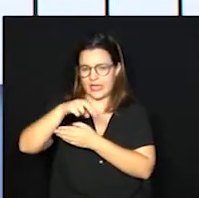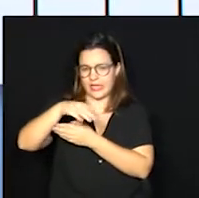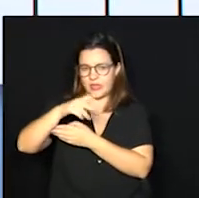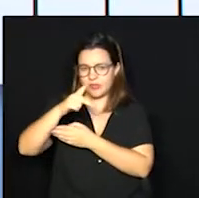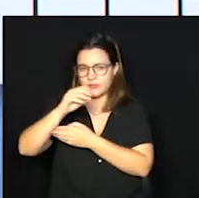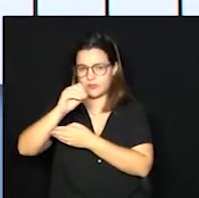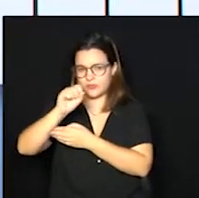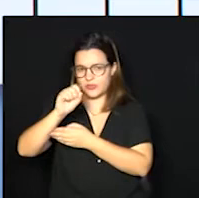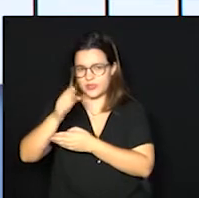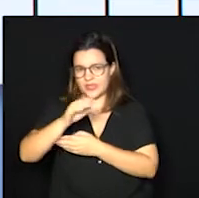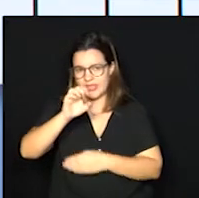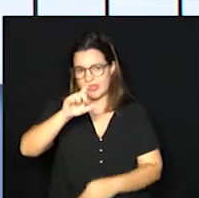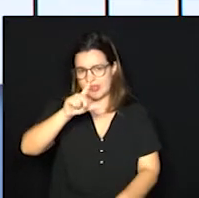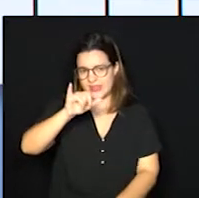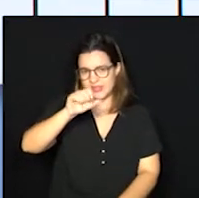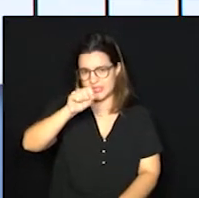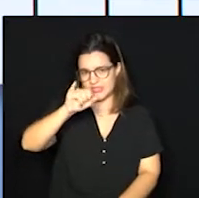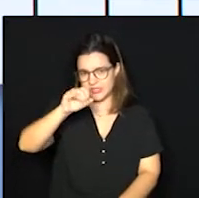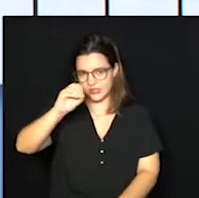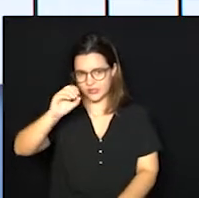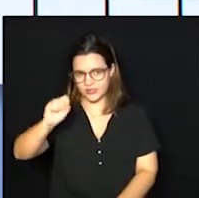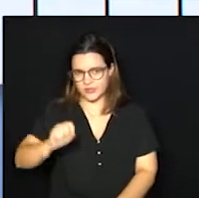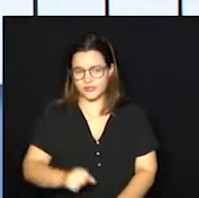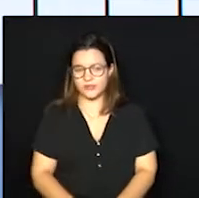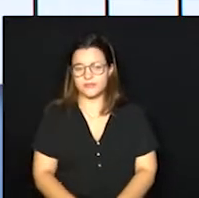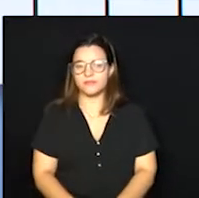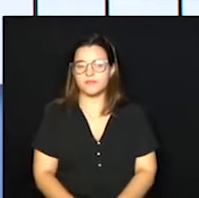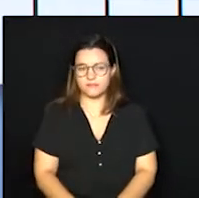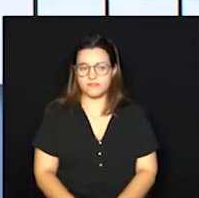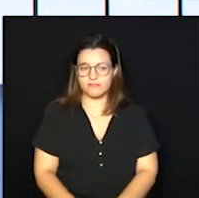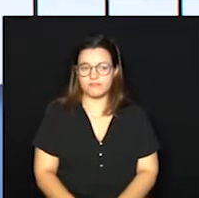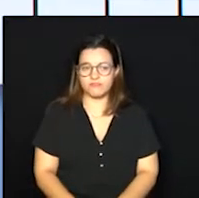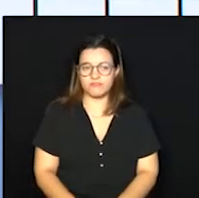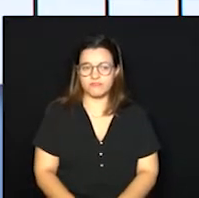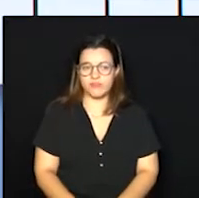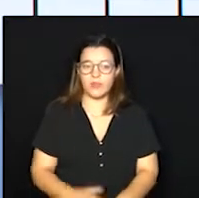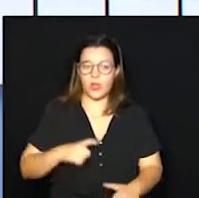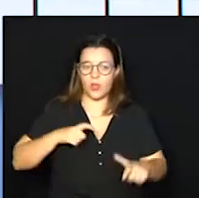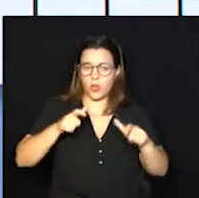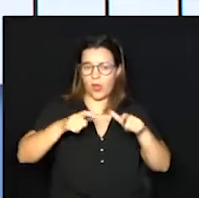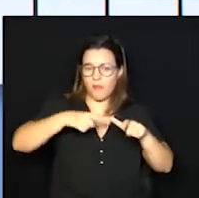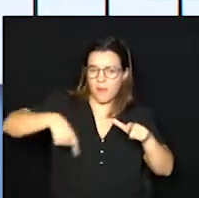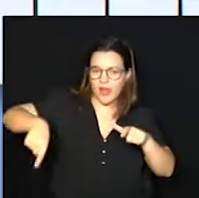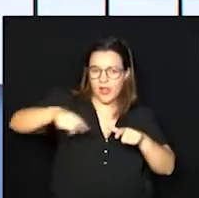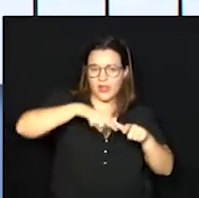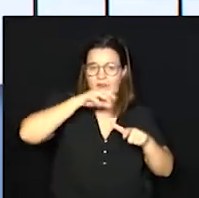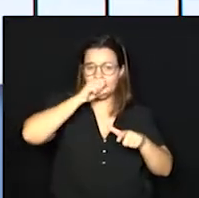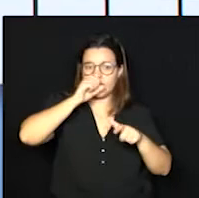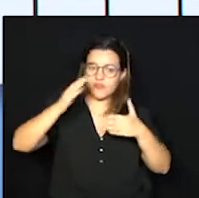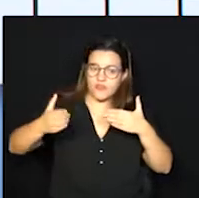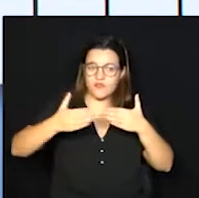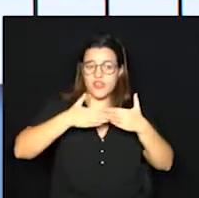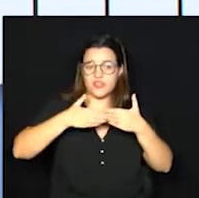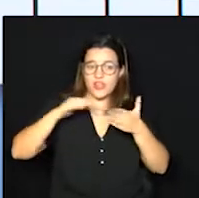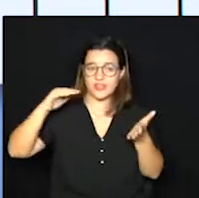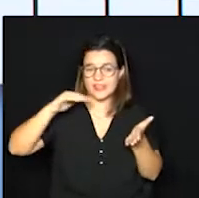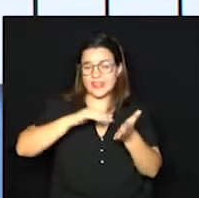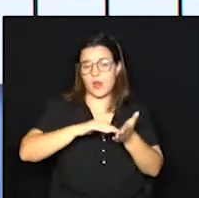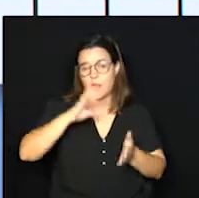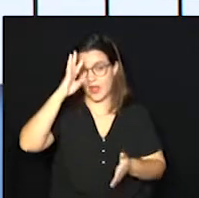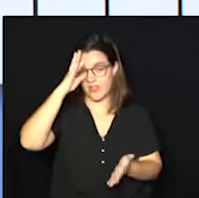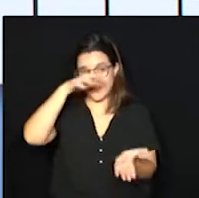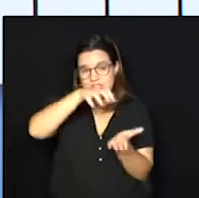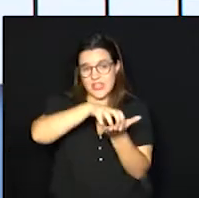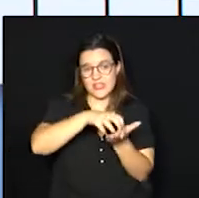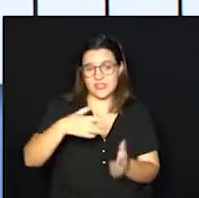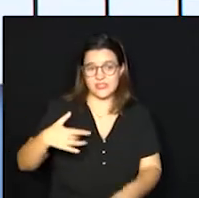Saúde Dr. Pedro Agápio de Aquino Neto, conhecido como Balão do Laranja, fica fechado até quarta-feira,